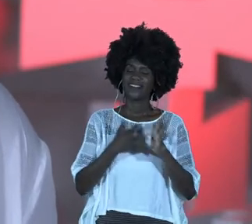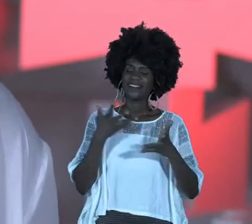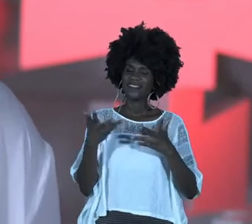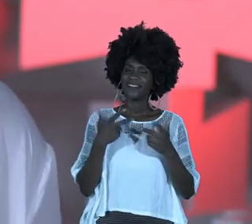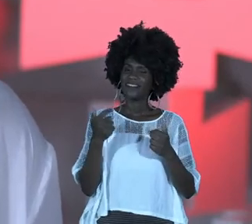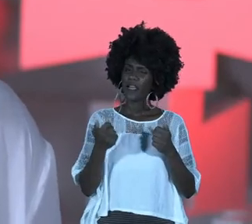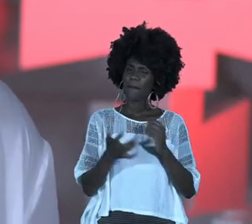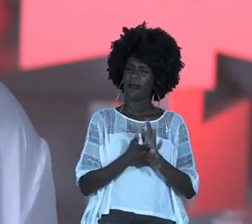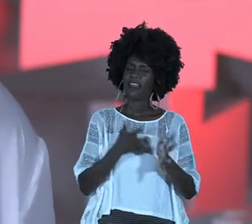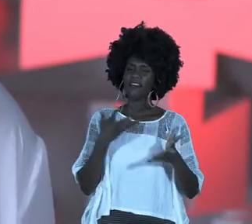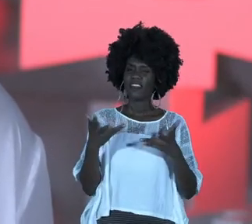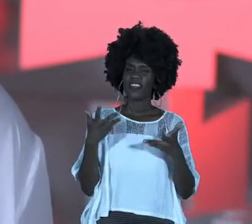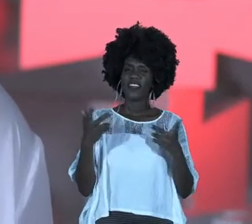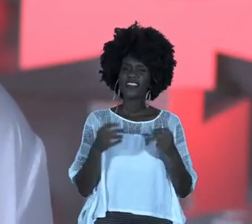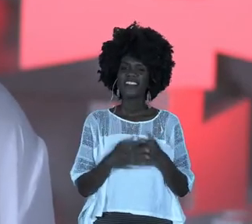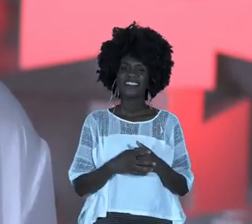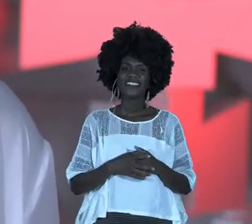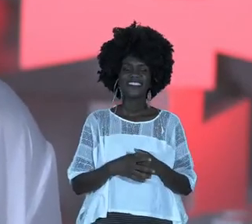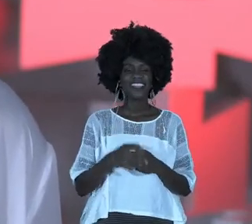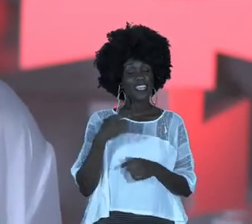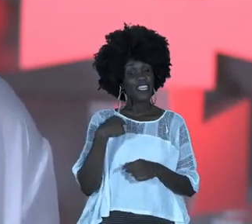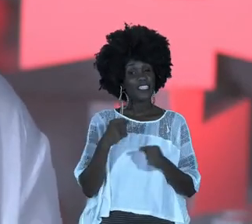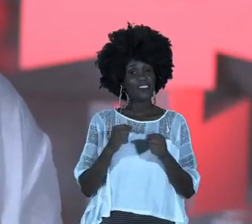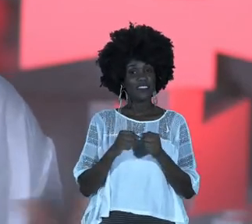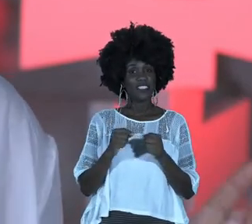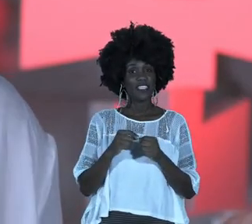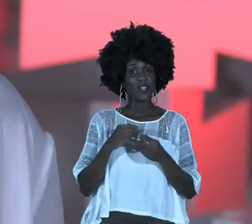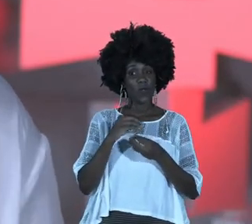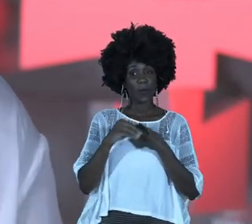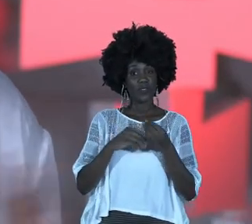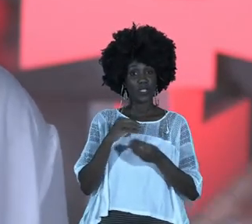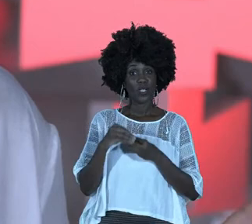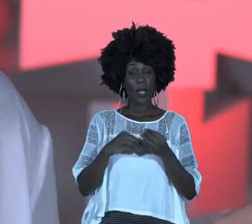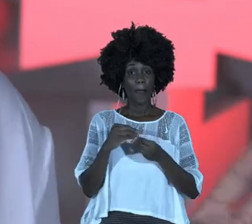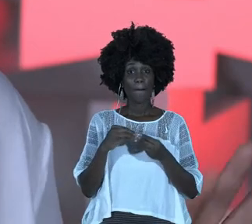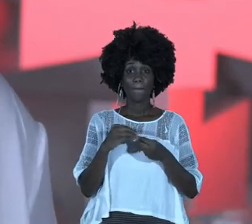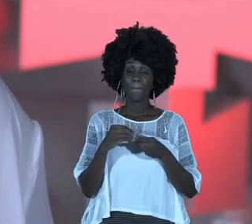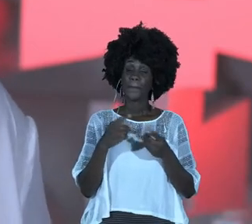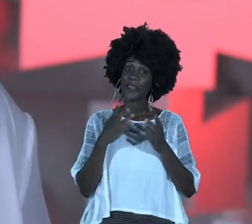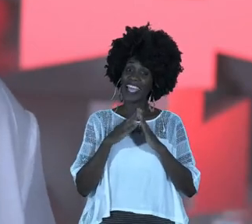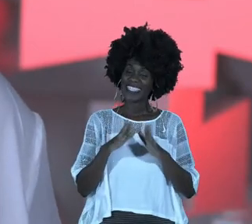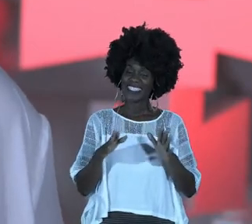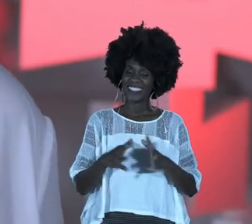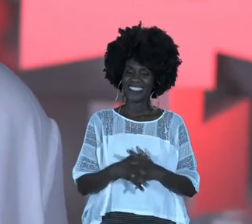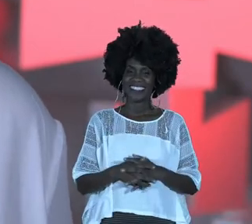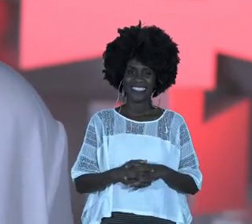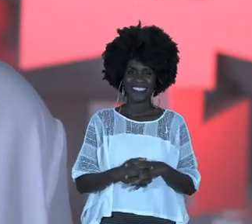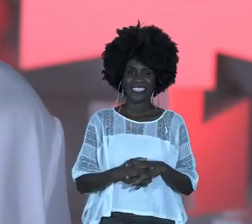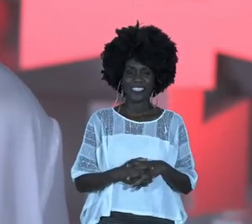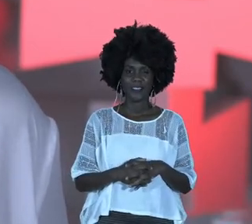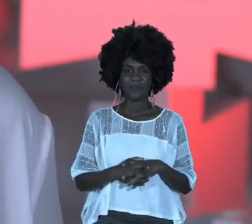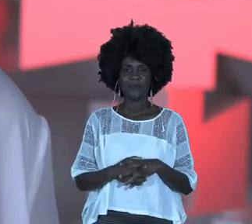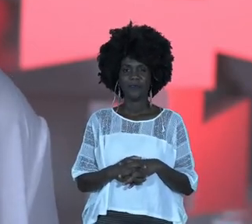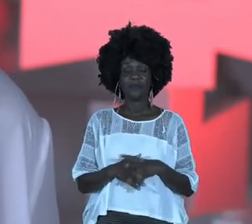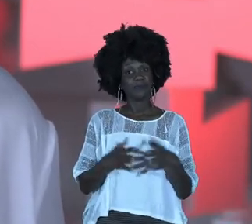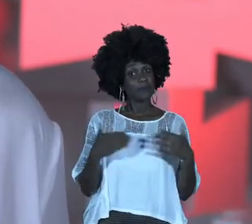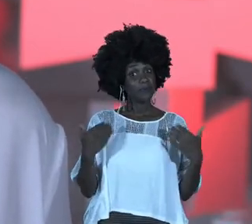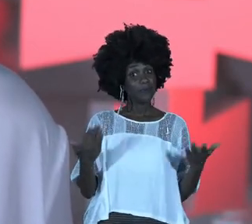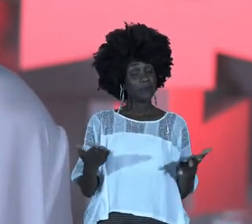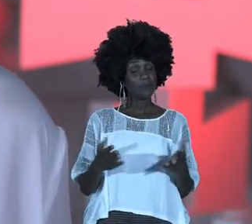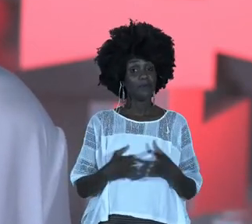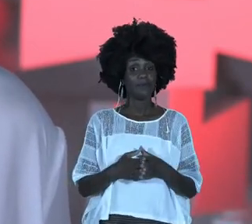Essa coisa maravilhosa que eles fizeram. Estou misturando tudo, gente, porque é isso mesmo, viu? Mas,